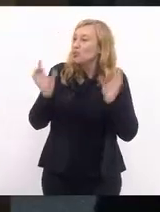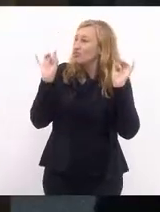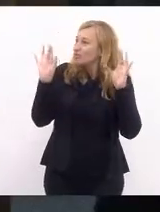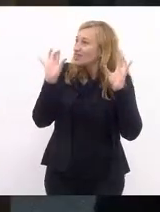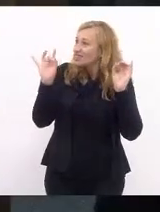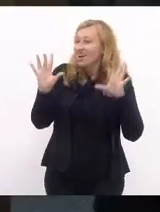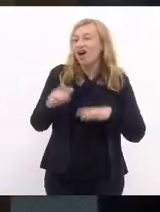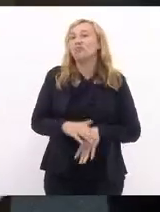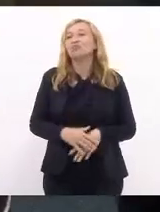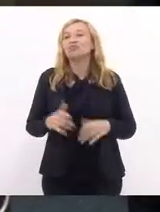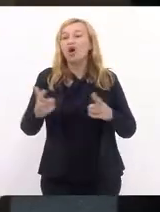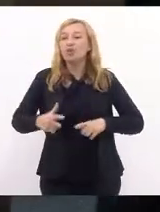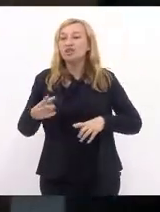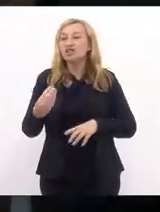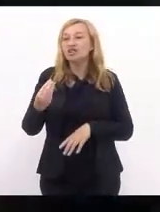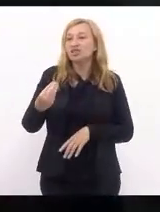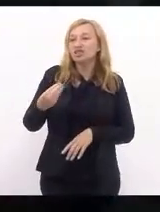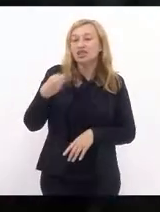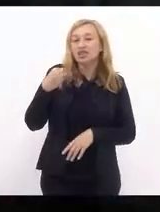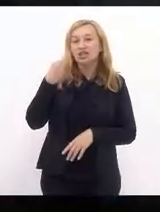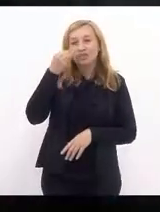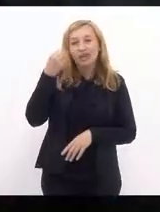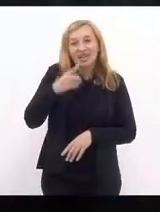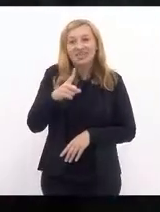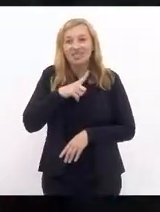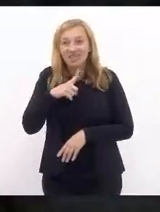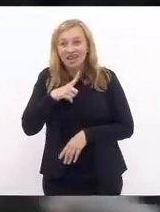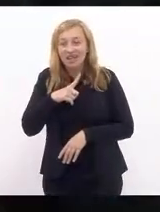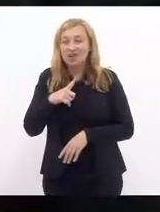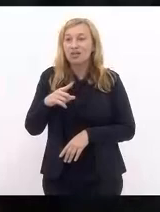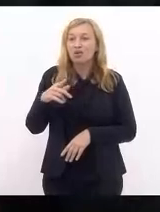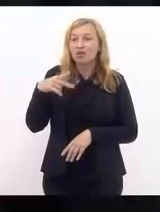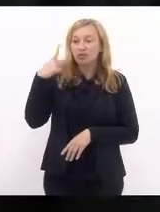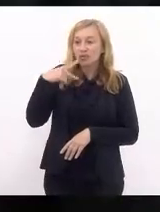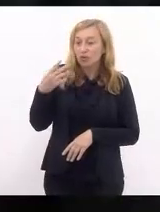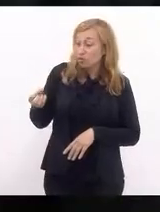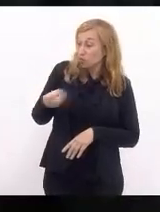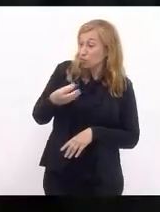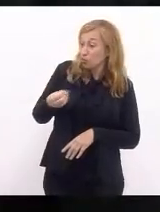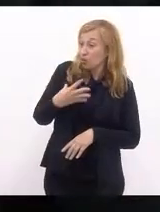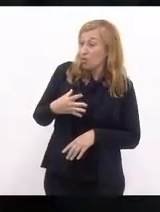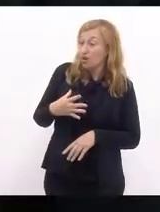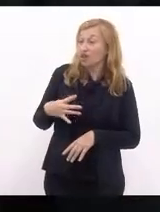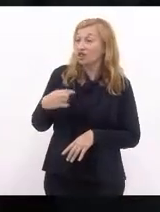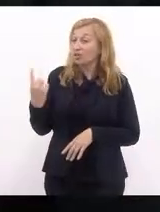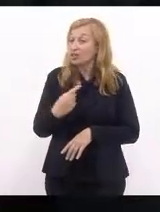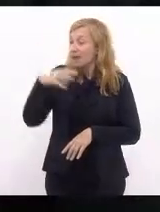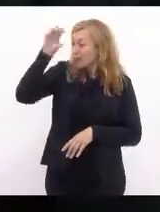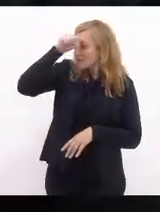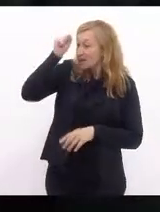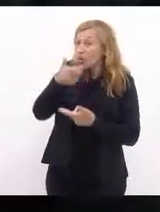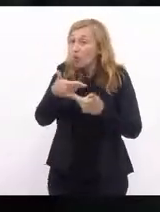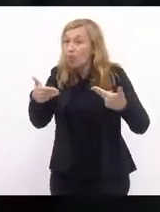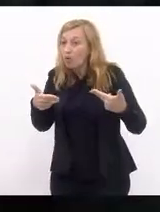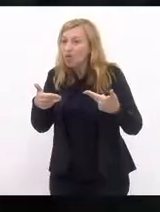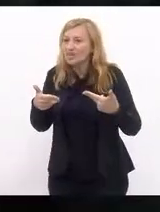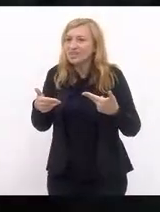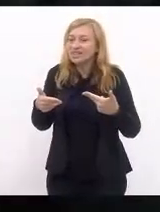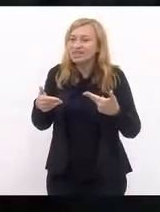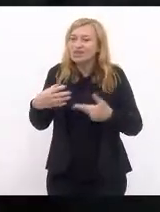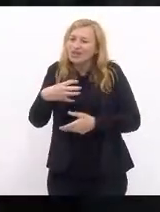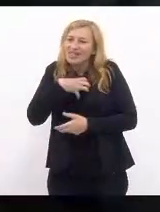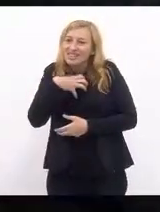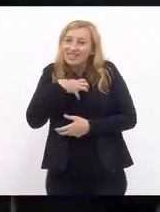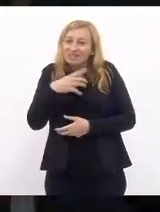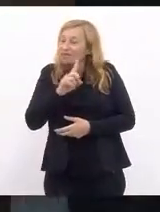e onde a gente convive com os moços a gente revive o que a eu prendi coisa que eu no nosso